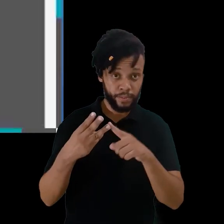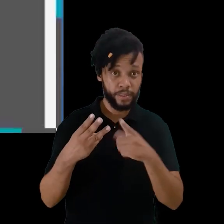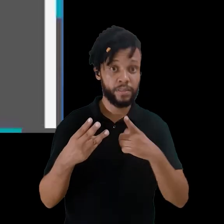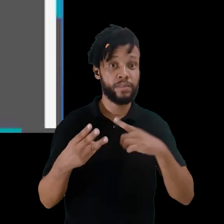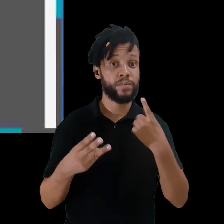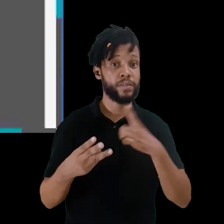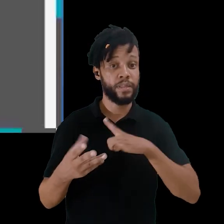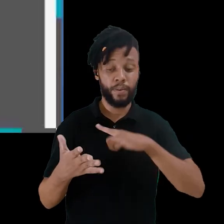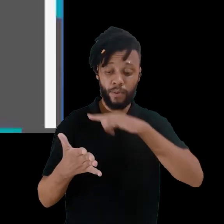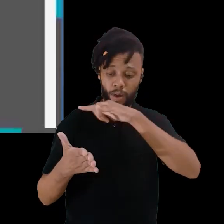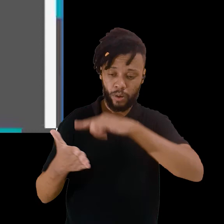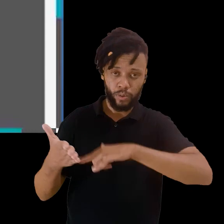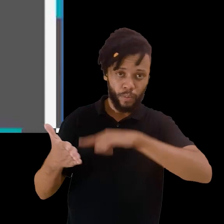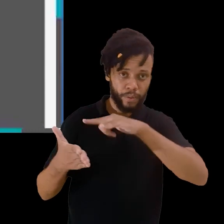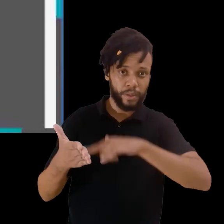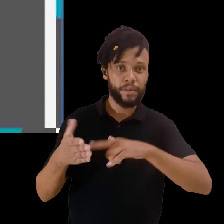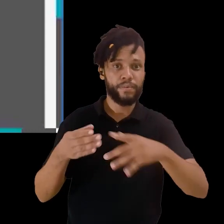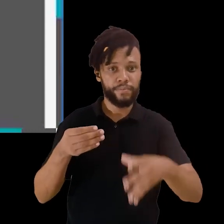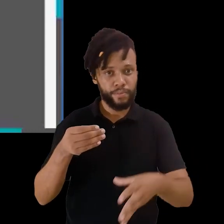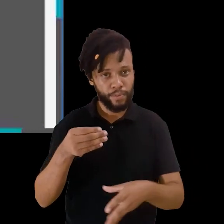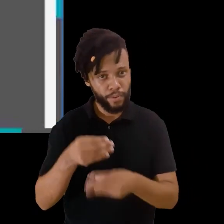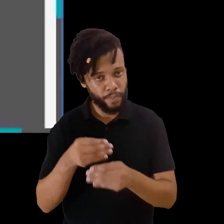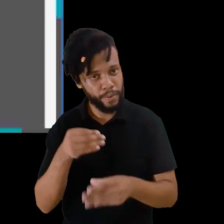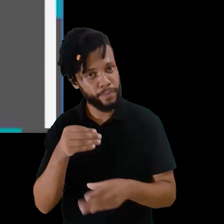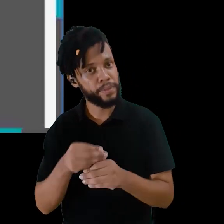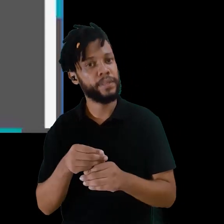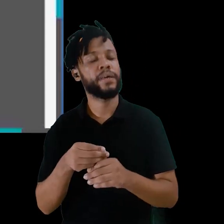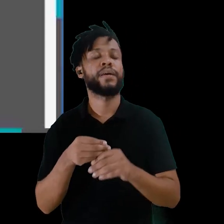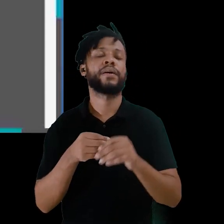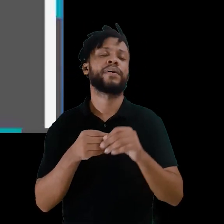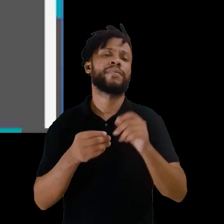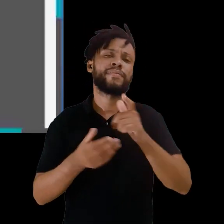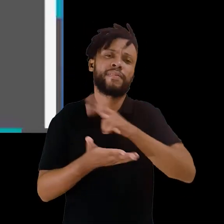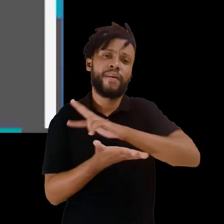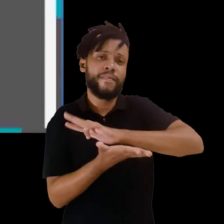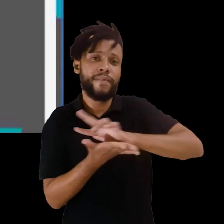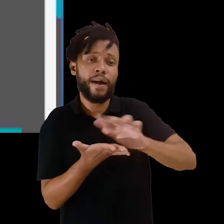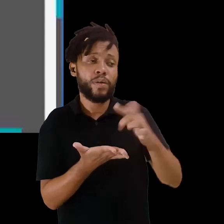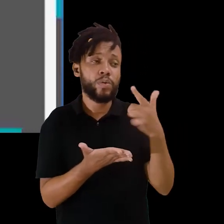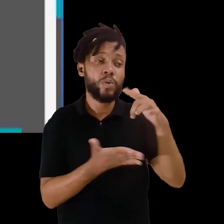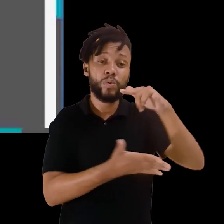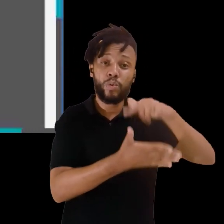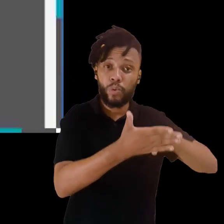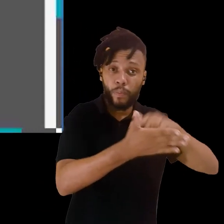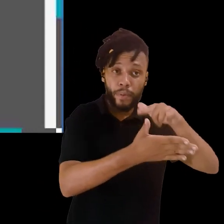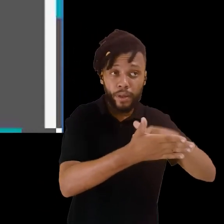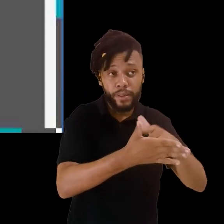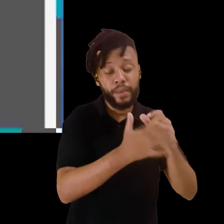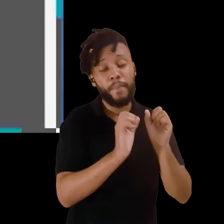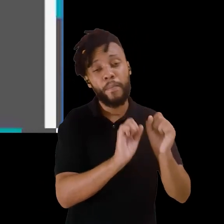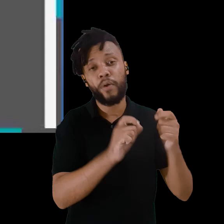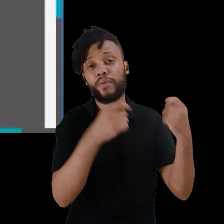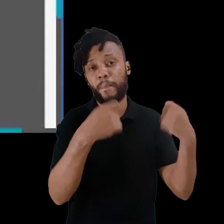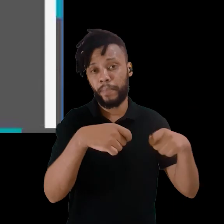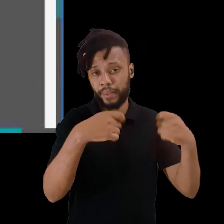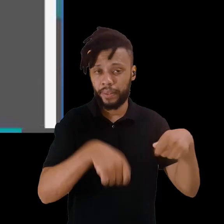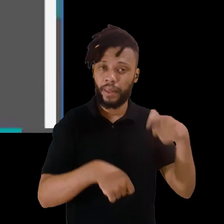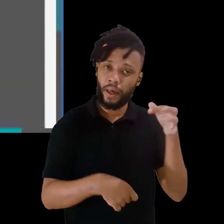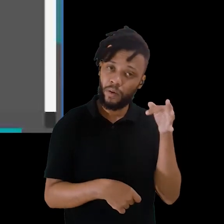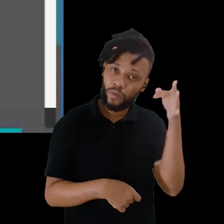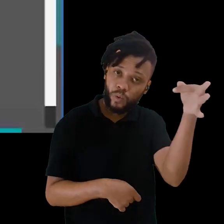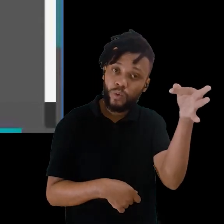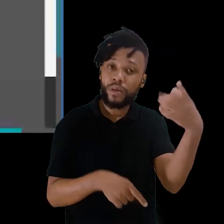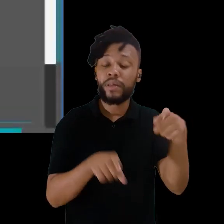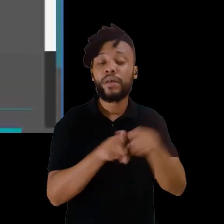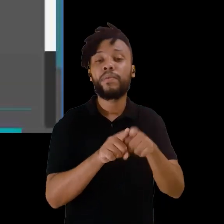tem documentação complementar, tá? Outros documentos que você pode precisar e